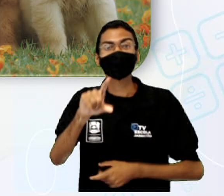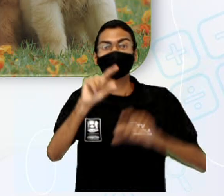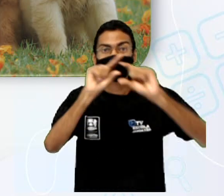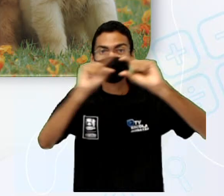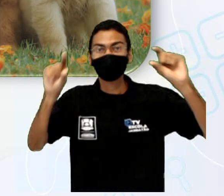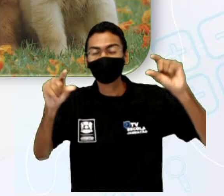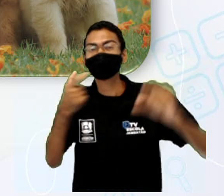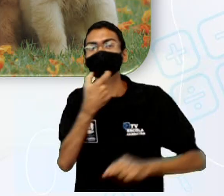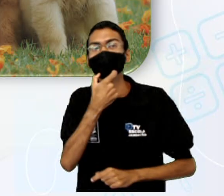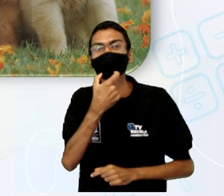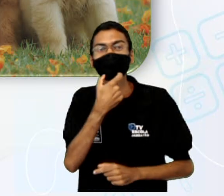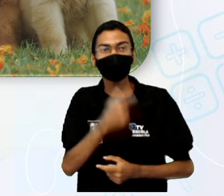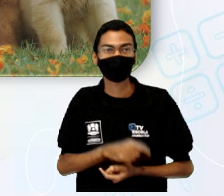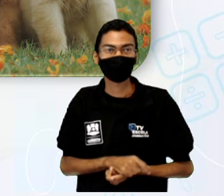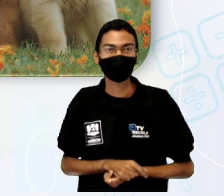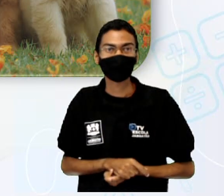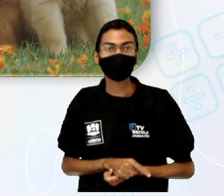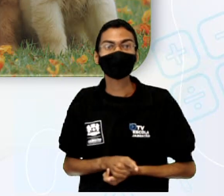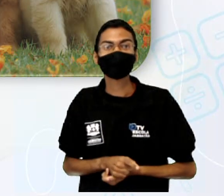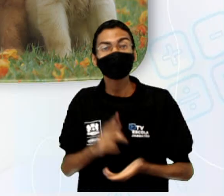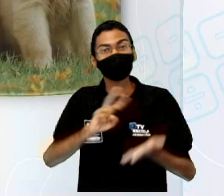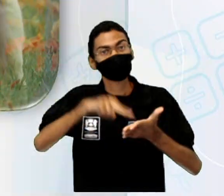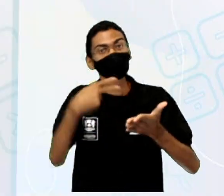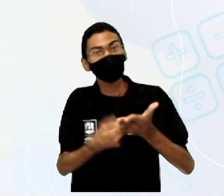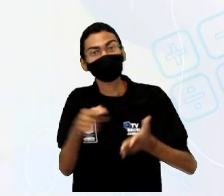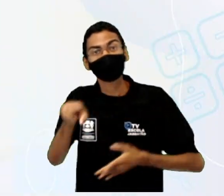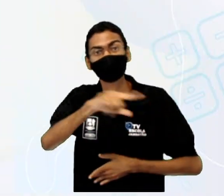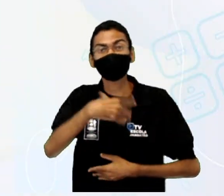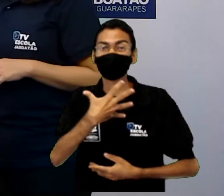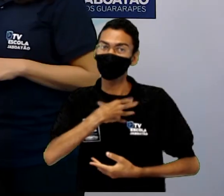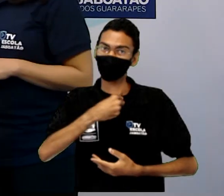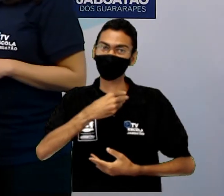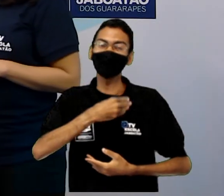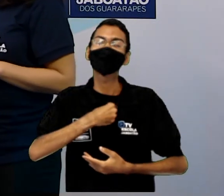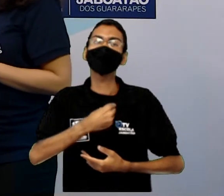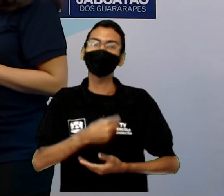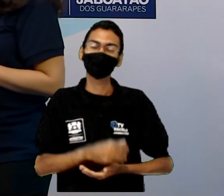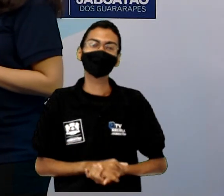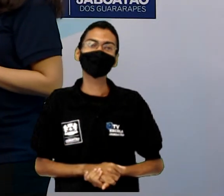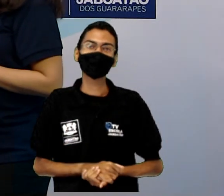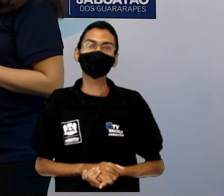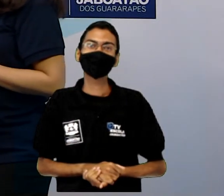are puppies. Eles são filhotes.